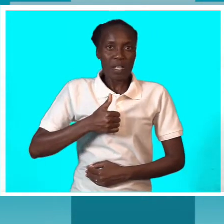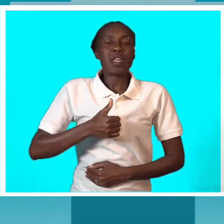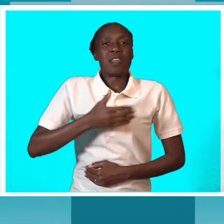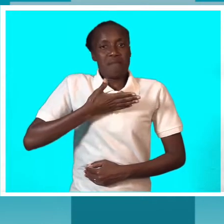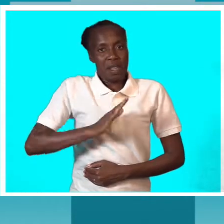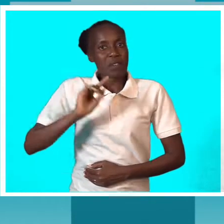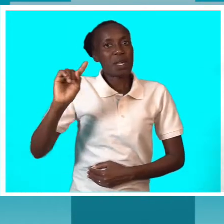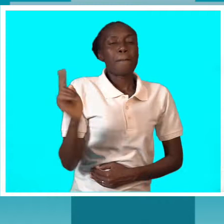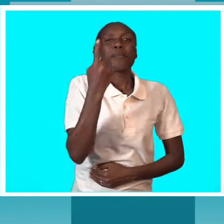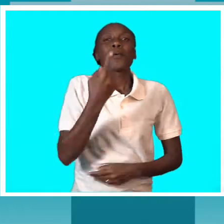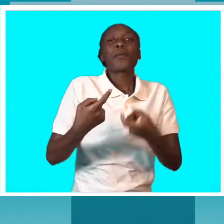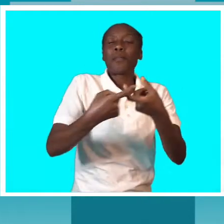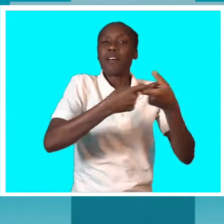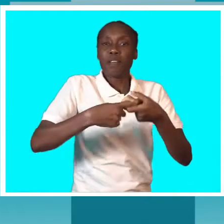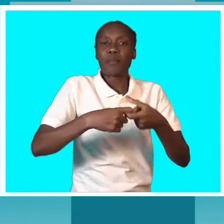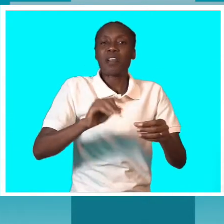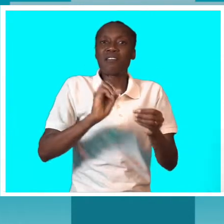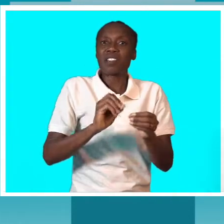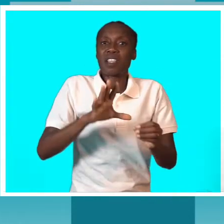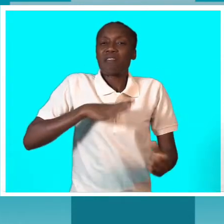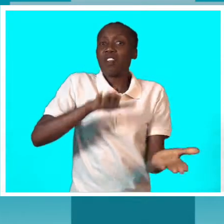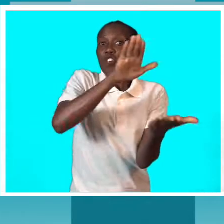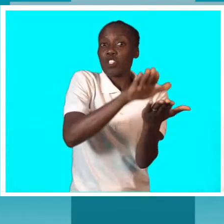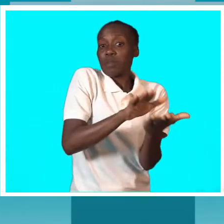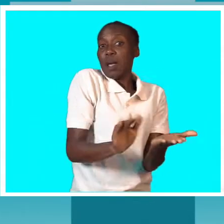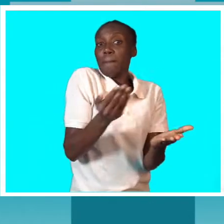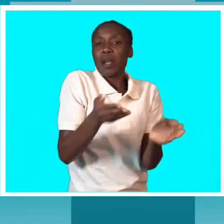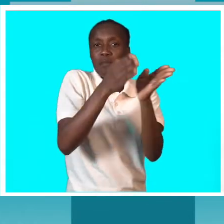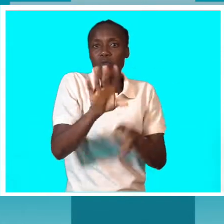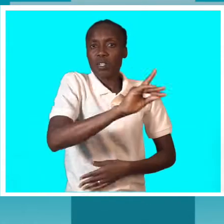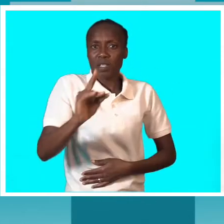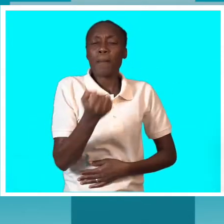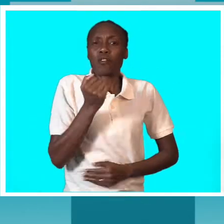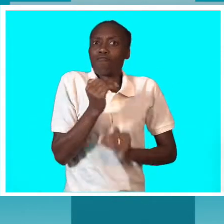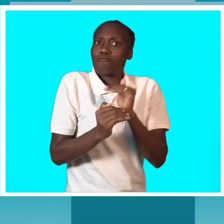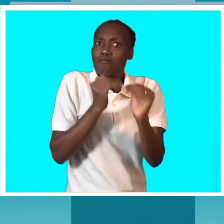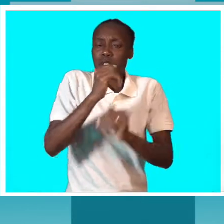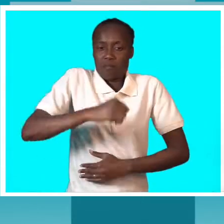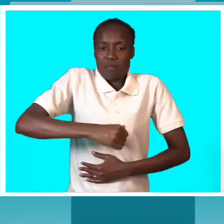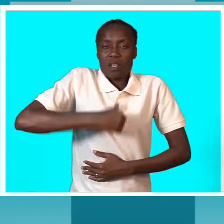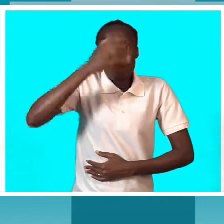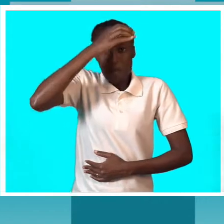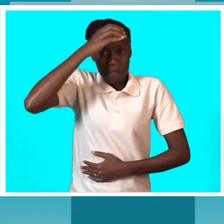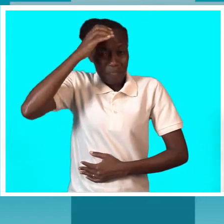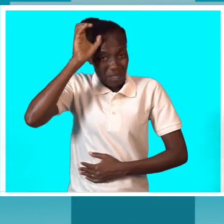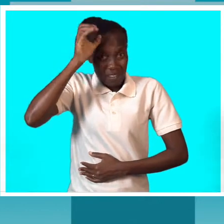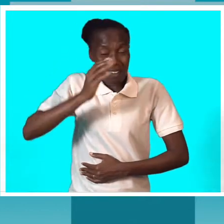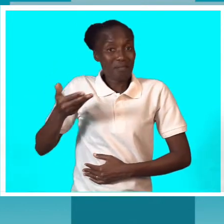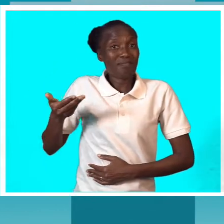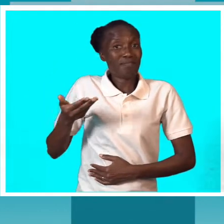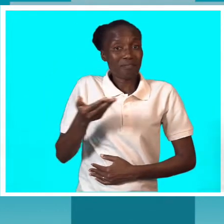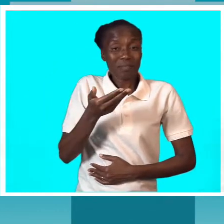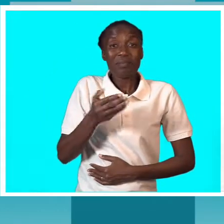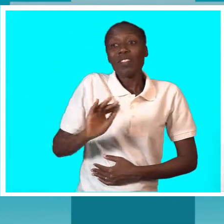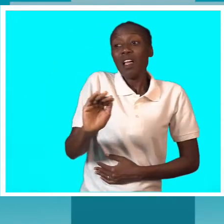espaço para que a pessoa com deficiência possa desenvolver as suas capacidades, de tal forma que a sociedade como um